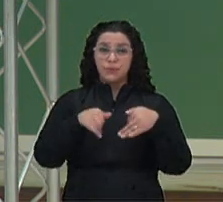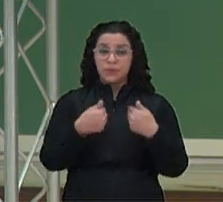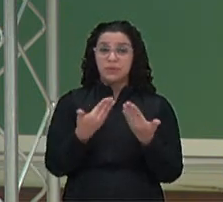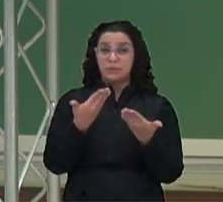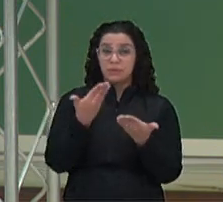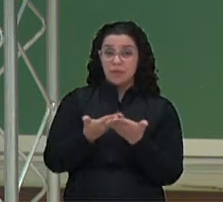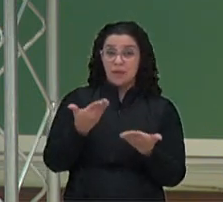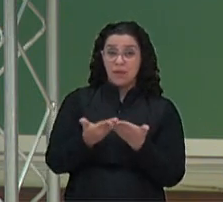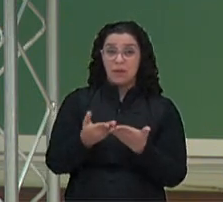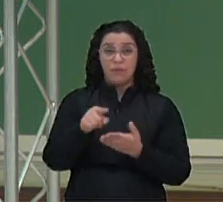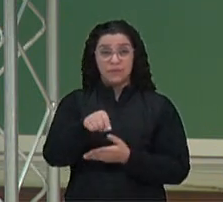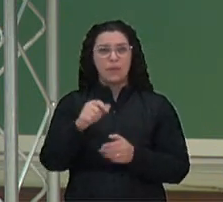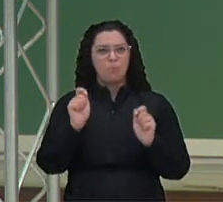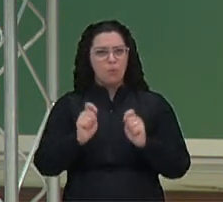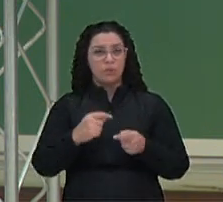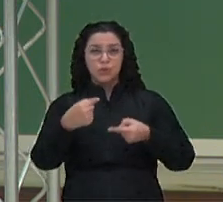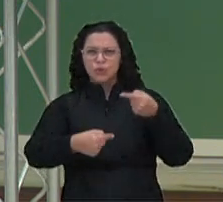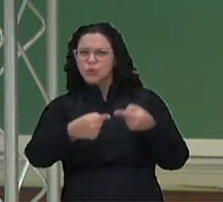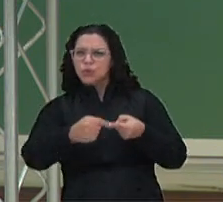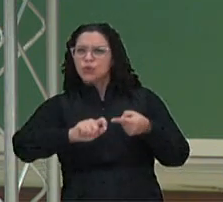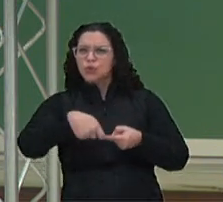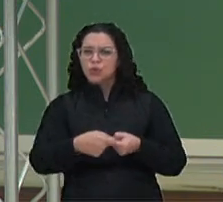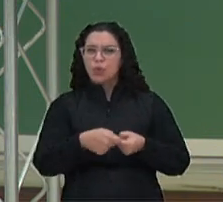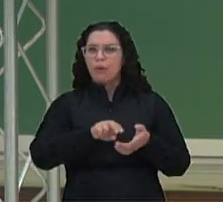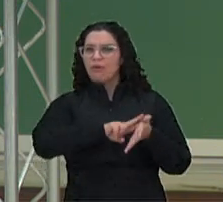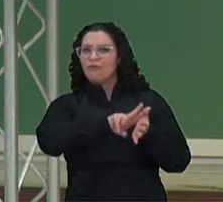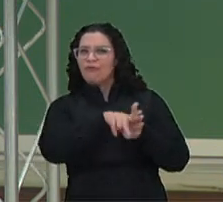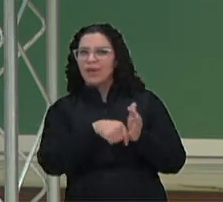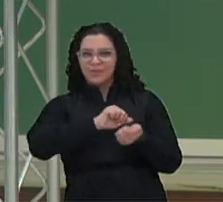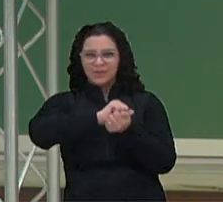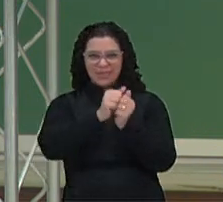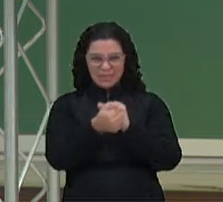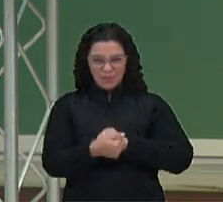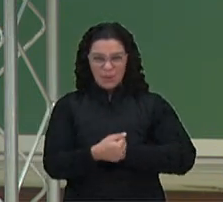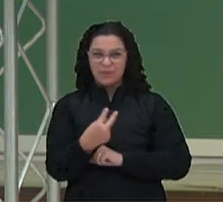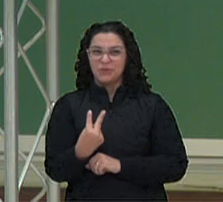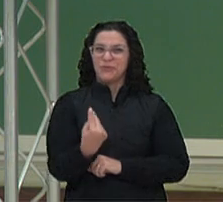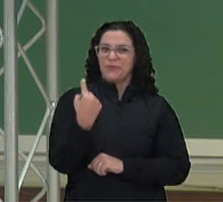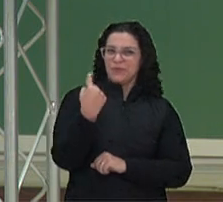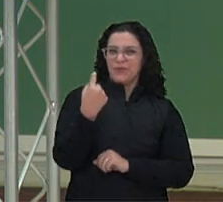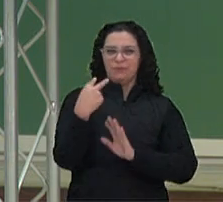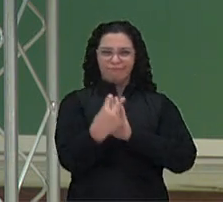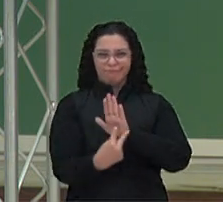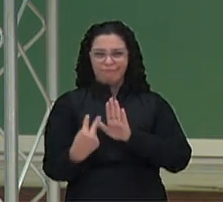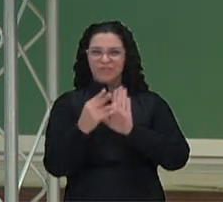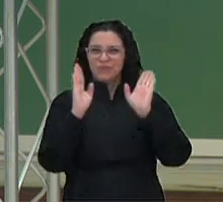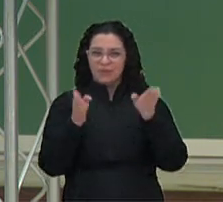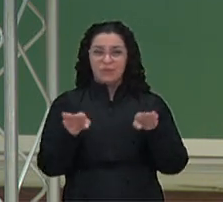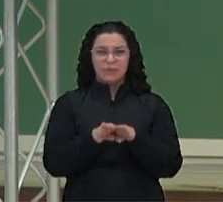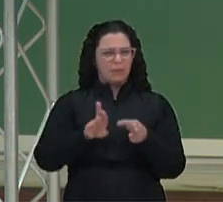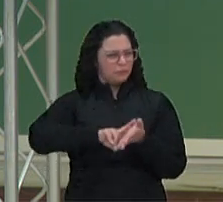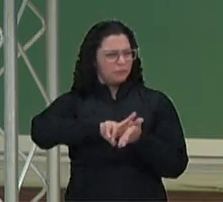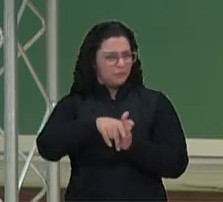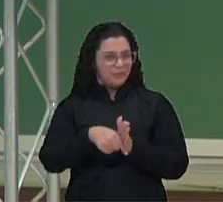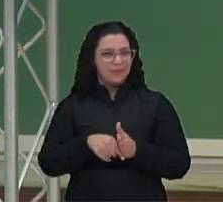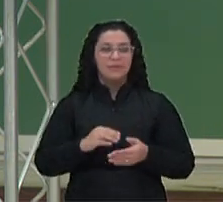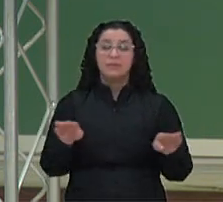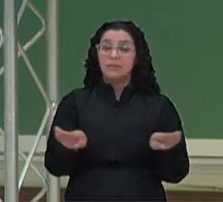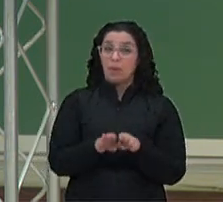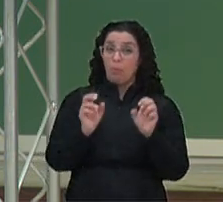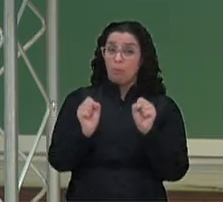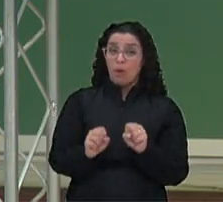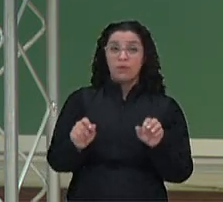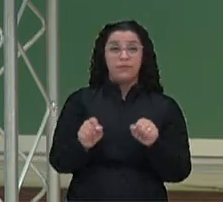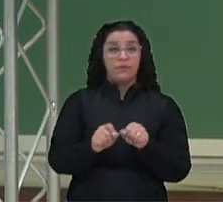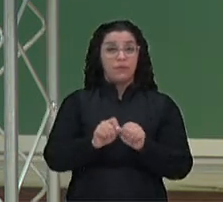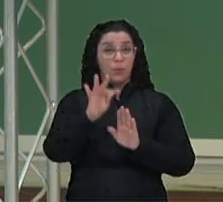aula aqui, você será capaz de discutir sobre diferentes tipos de esportes, como nós vimos, né? Bem diferentes. Você agora também pode